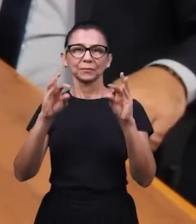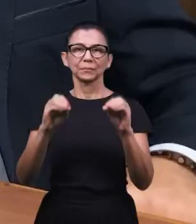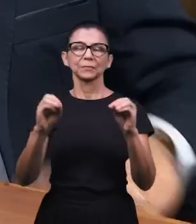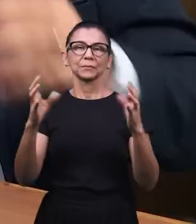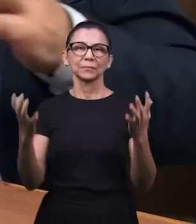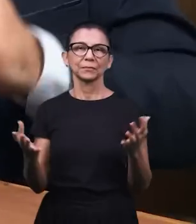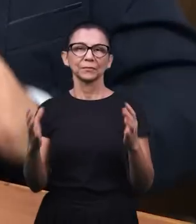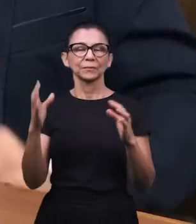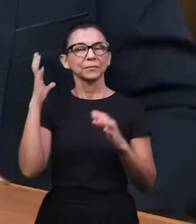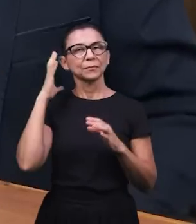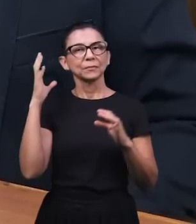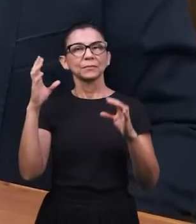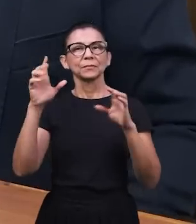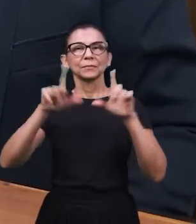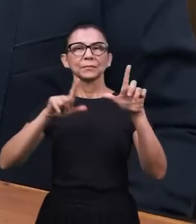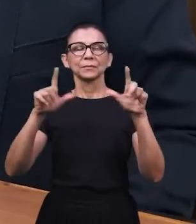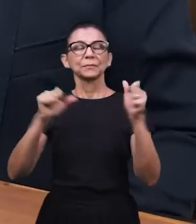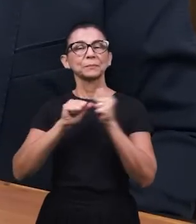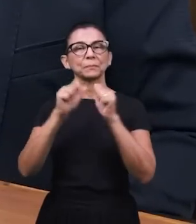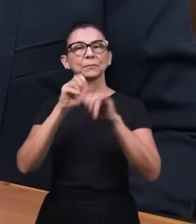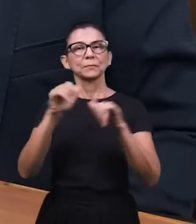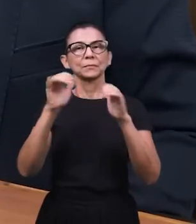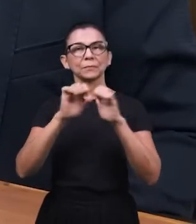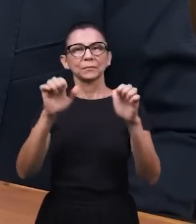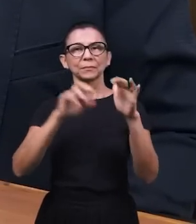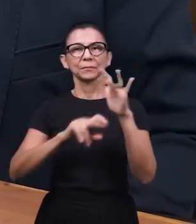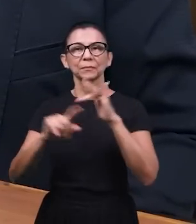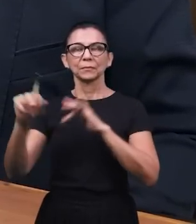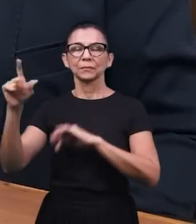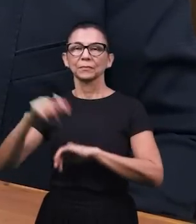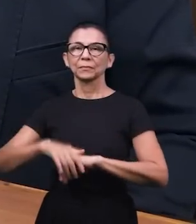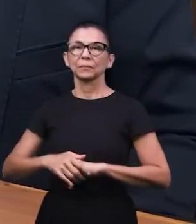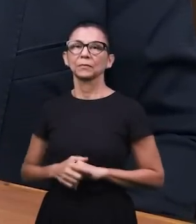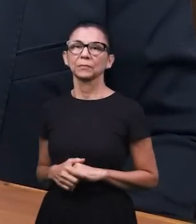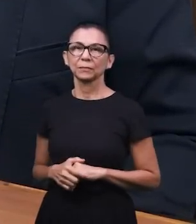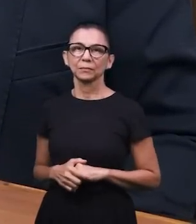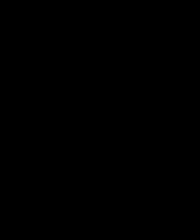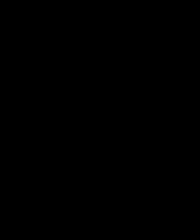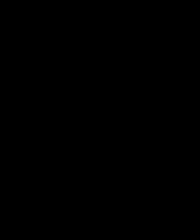todos. Rádio e TV Web Manaim juntas, anunciando o Evangelho Eterno.